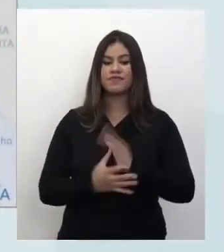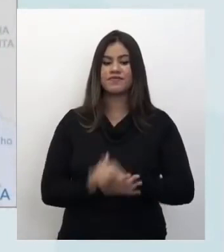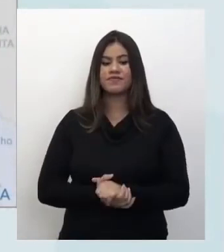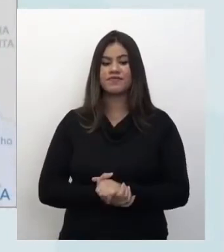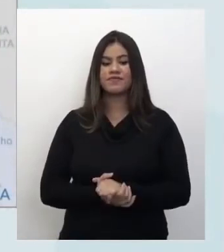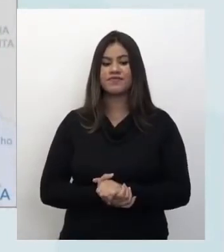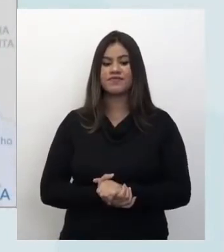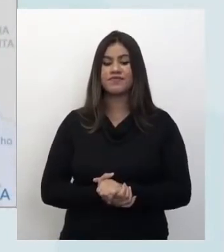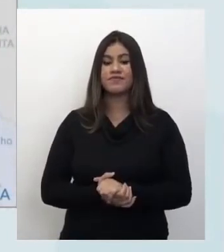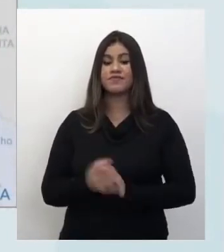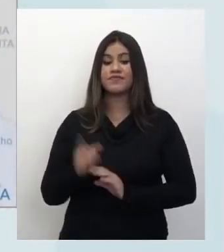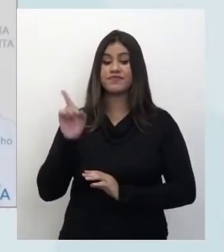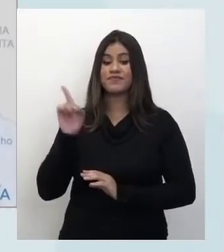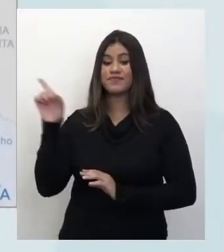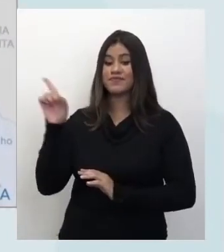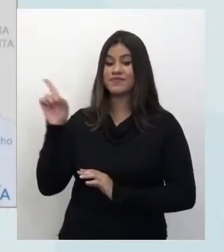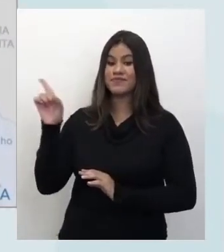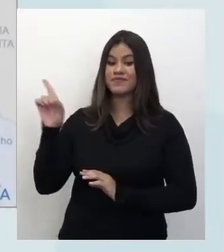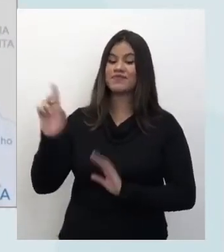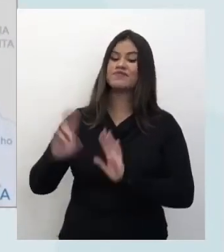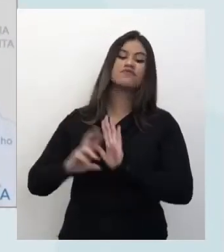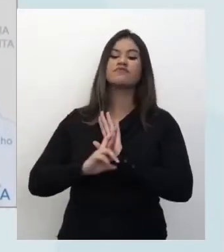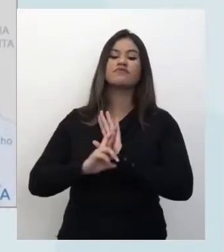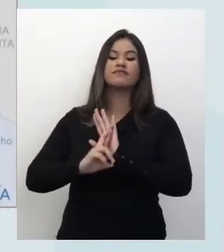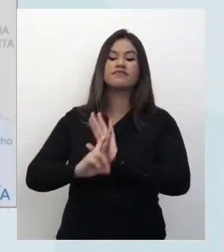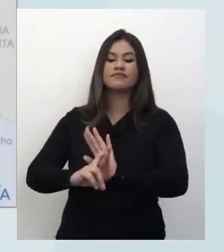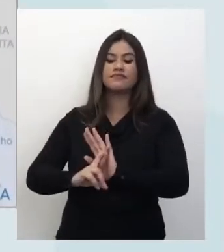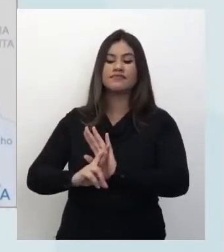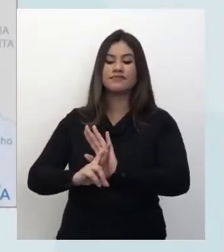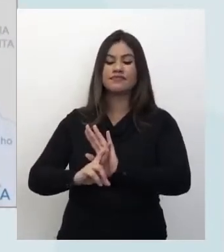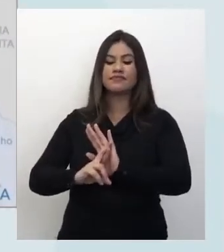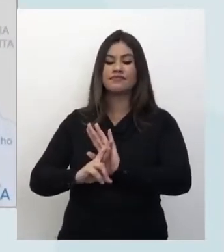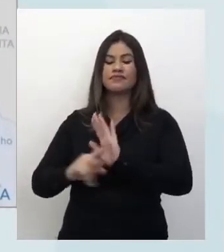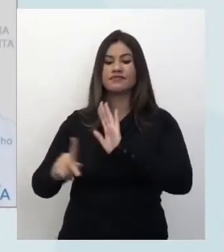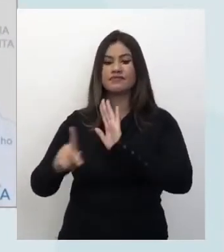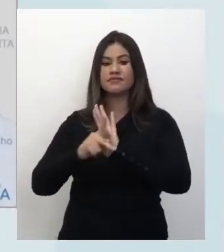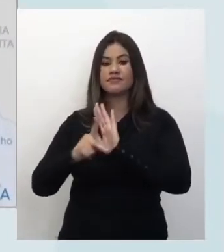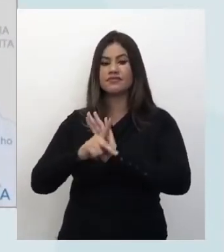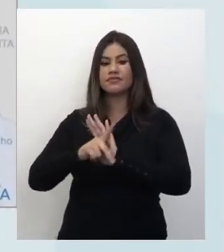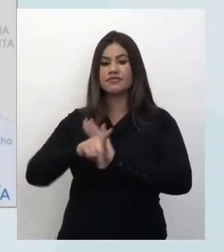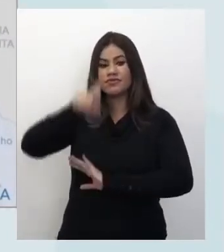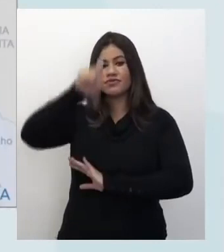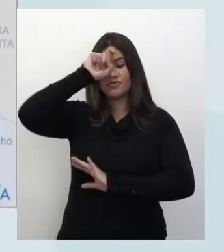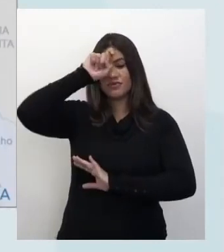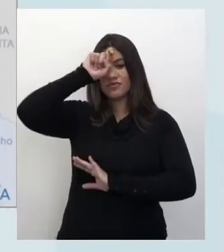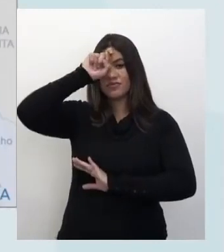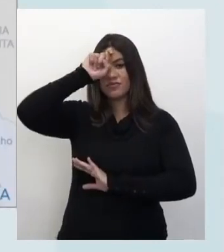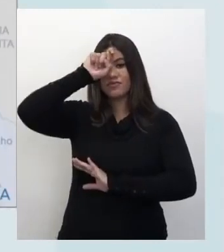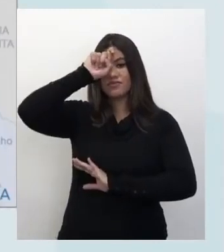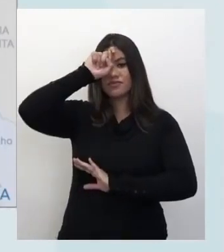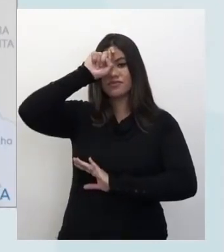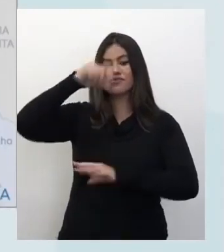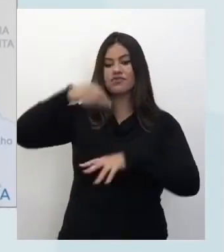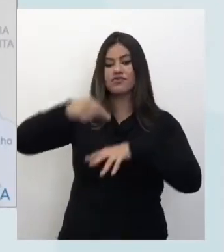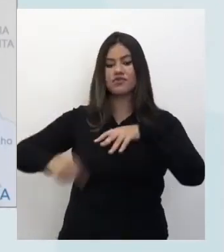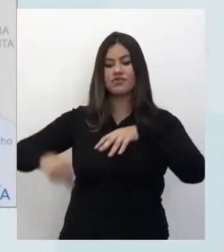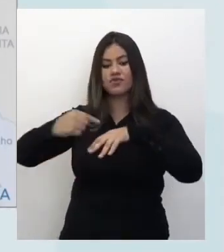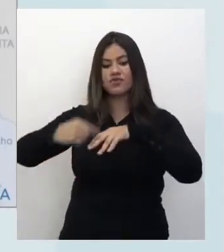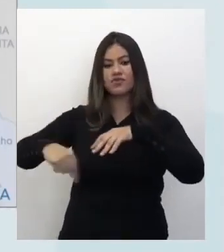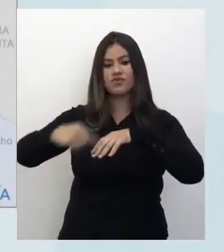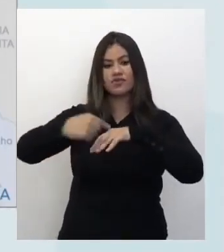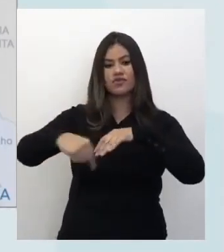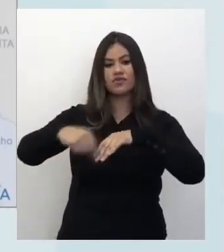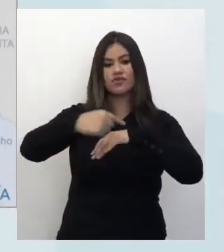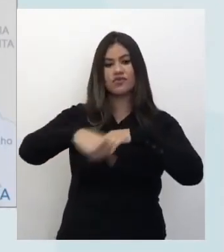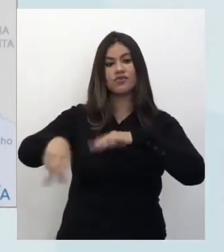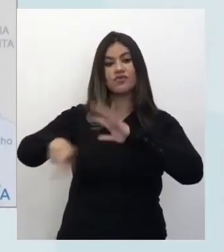Então, nós temos aí, né, ele retrata uma porção, né, uma parte do Egito, do continente